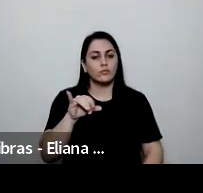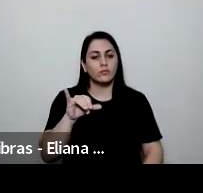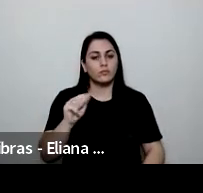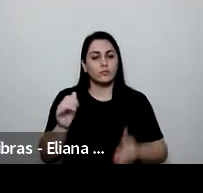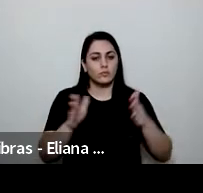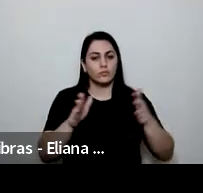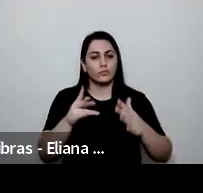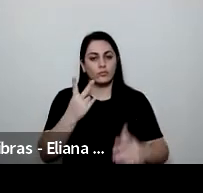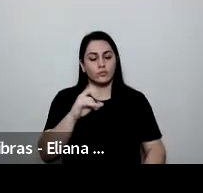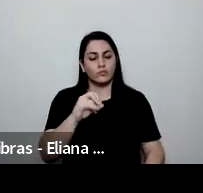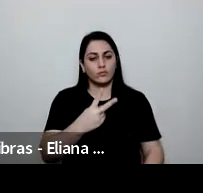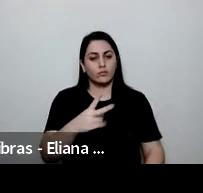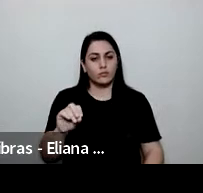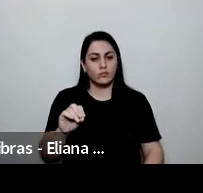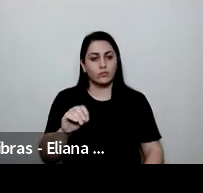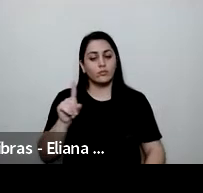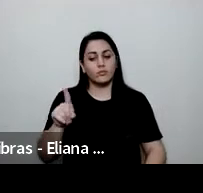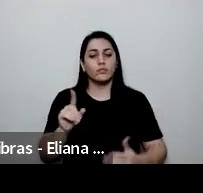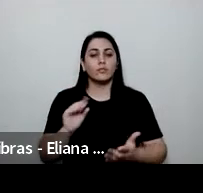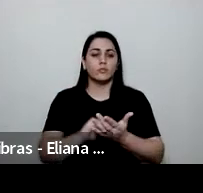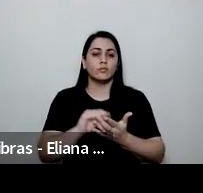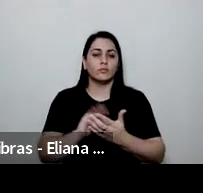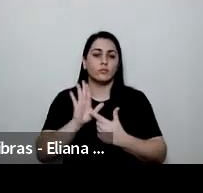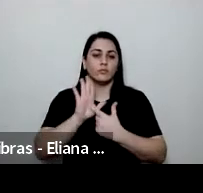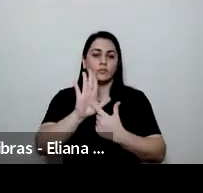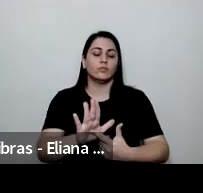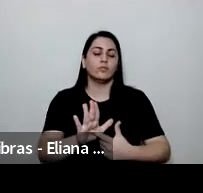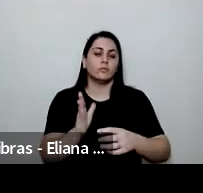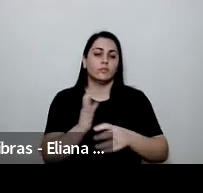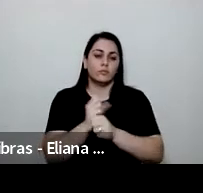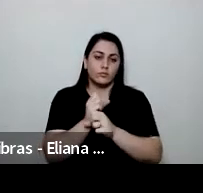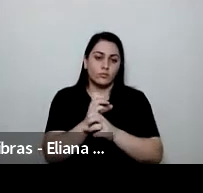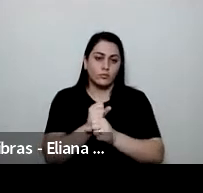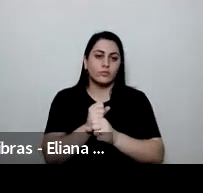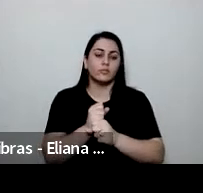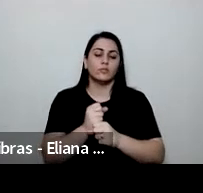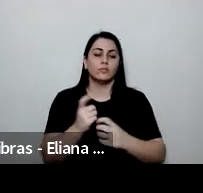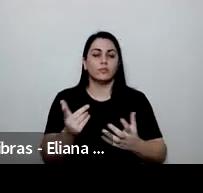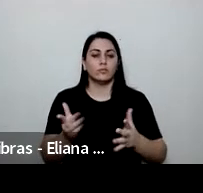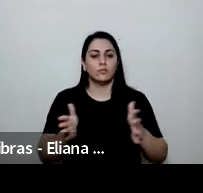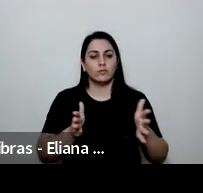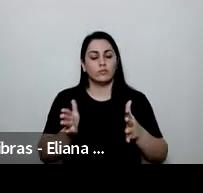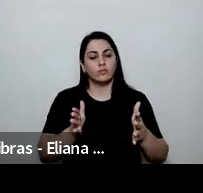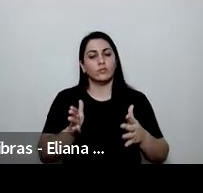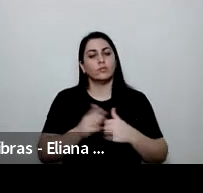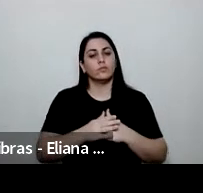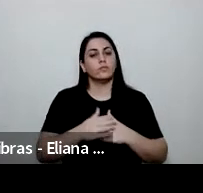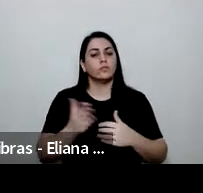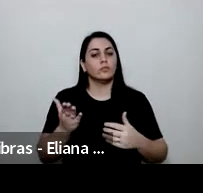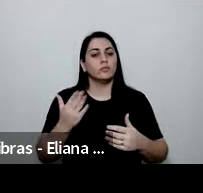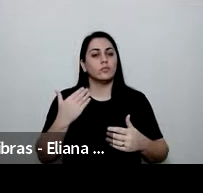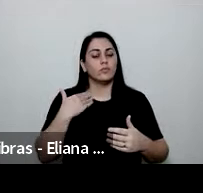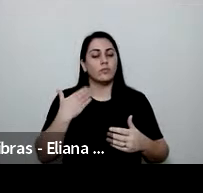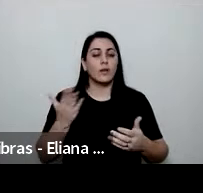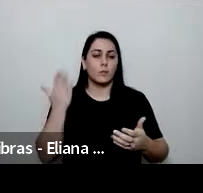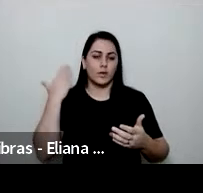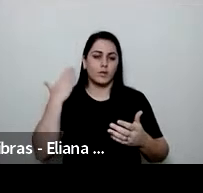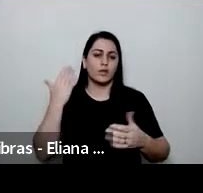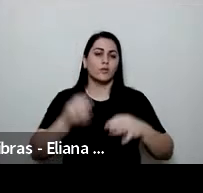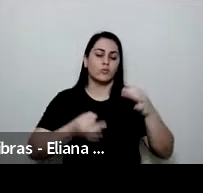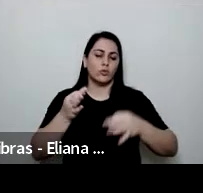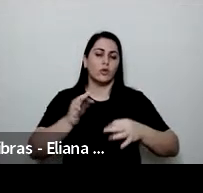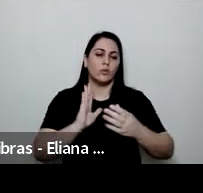sua conta de campanha julgada como não prestadas processo já transitado em julgado o processo deve 603 700